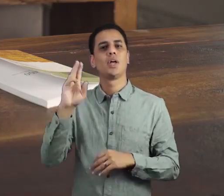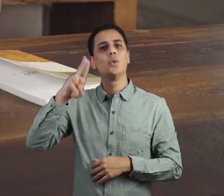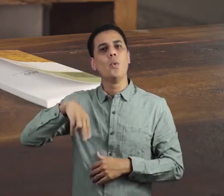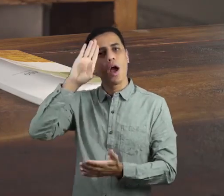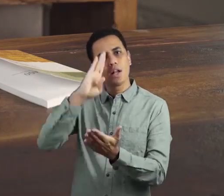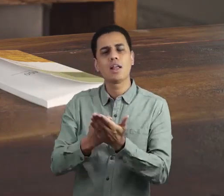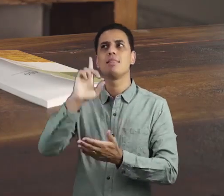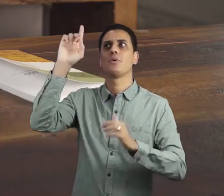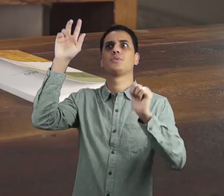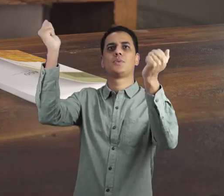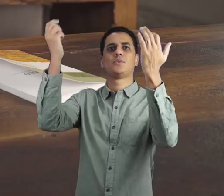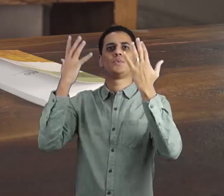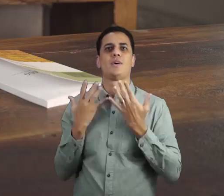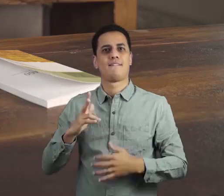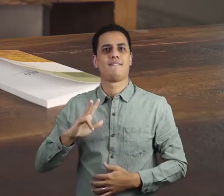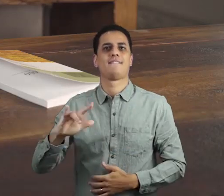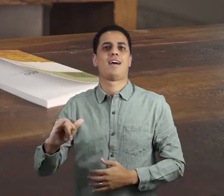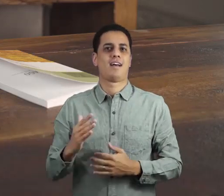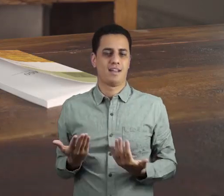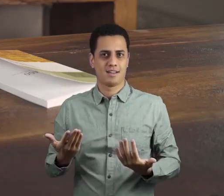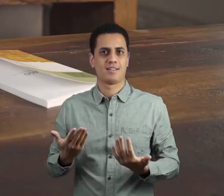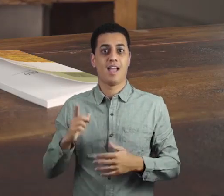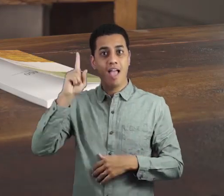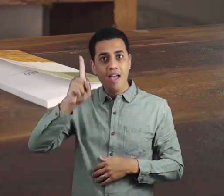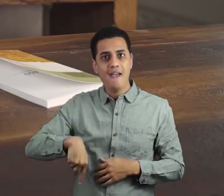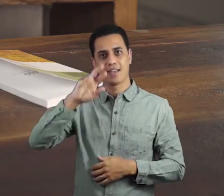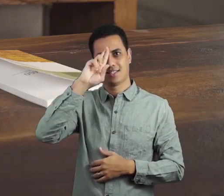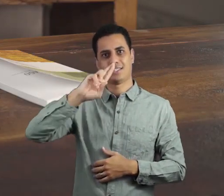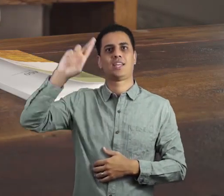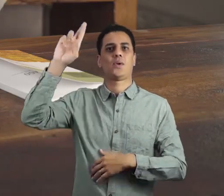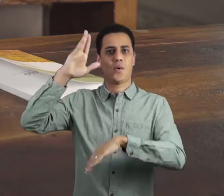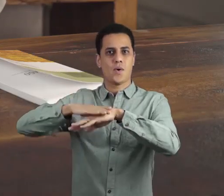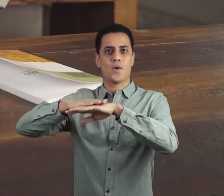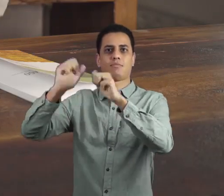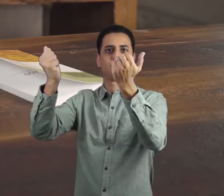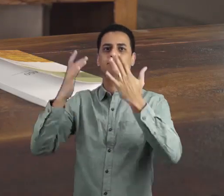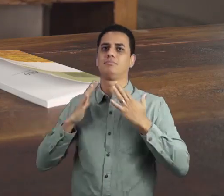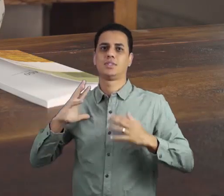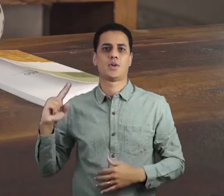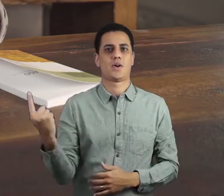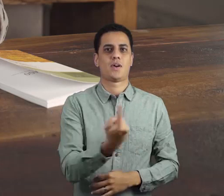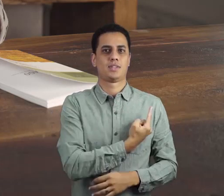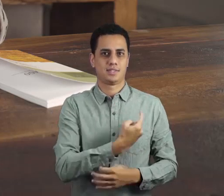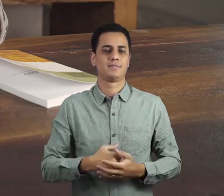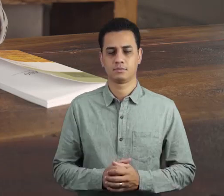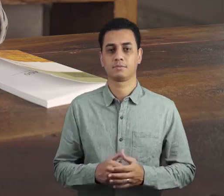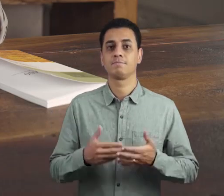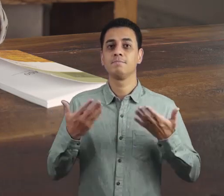meu futuro e toda provisão para minha vida e família virá das mãos daquele que é o Senhor de